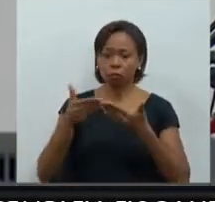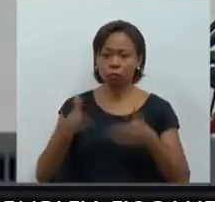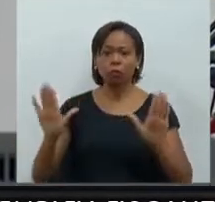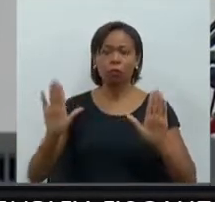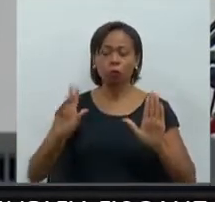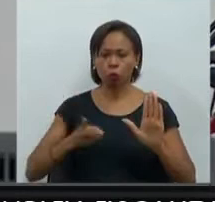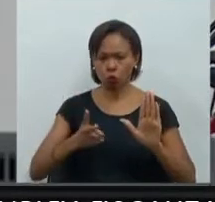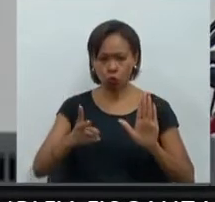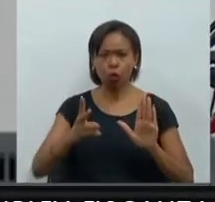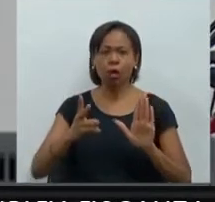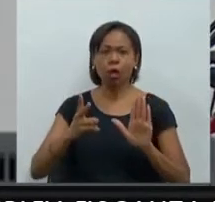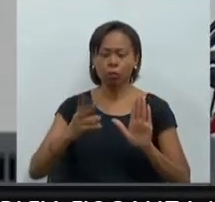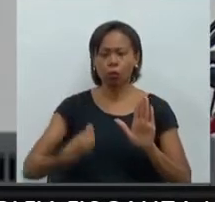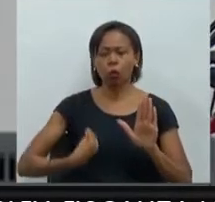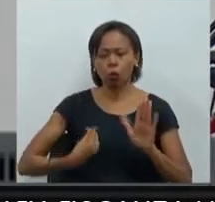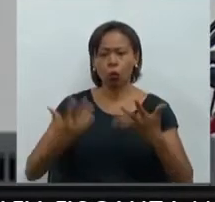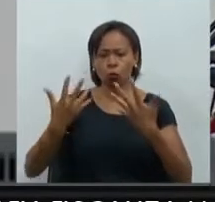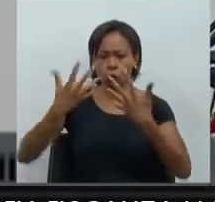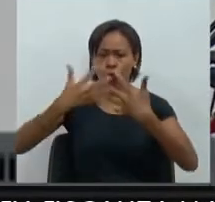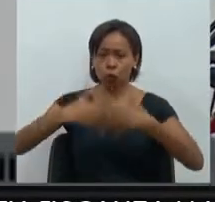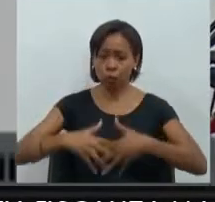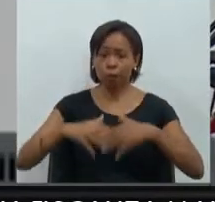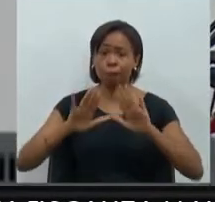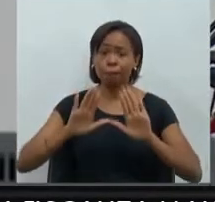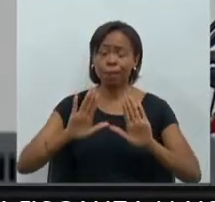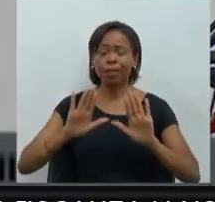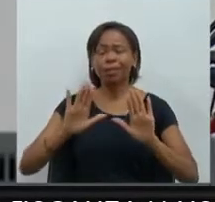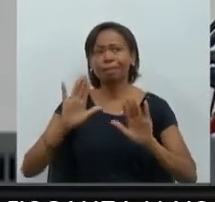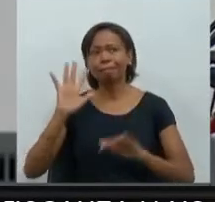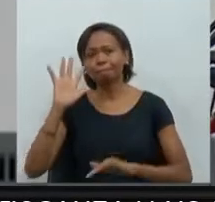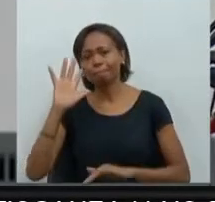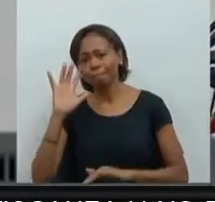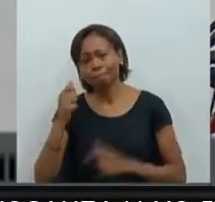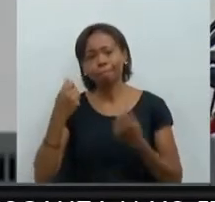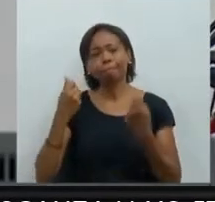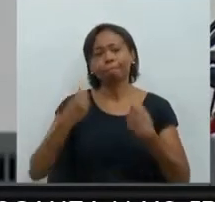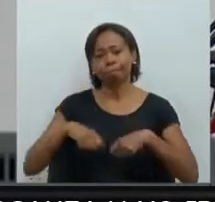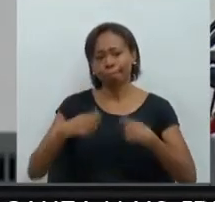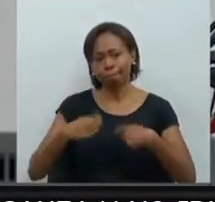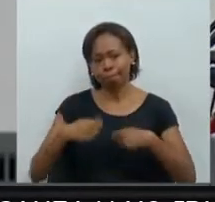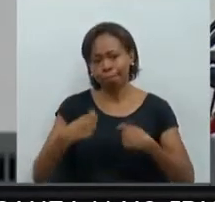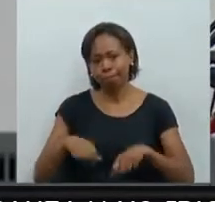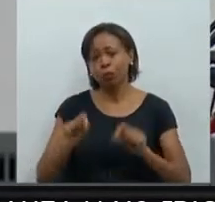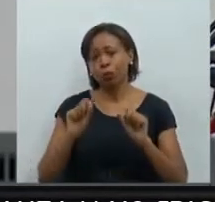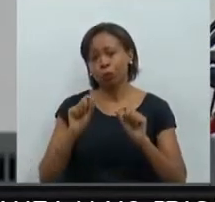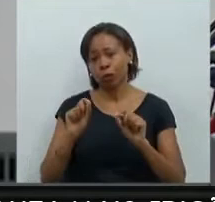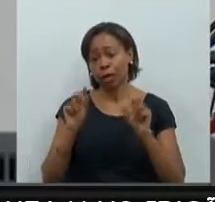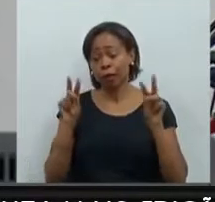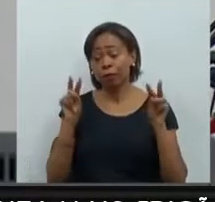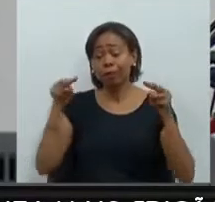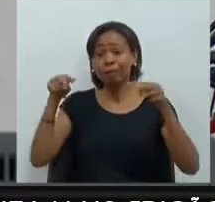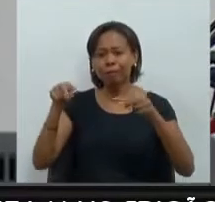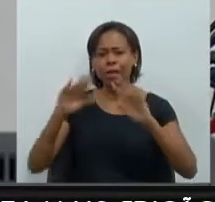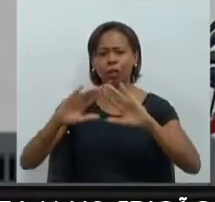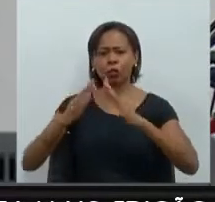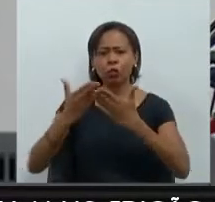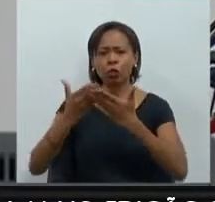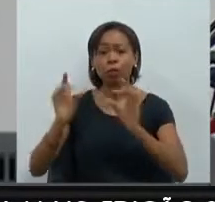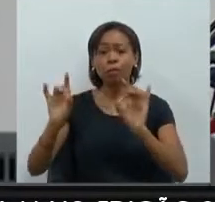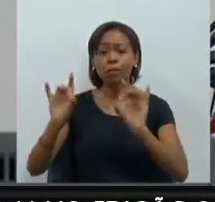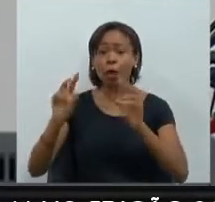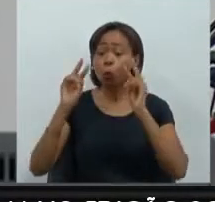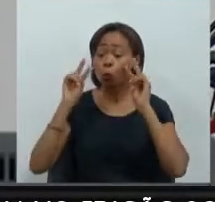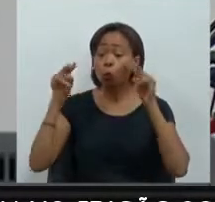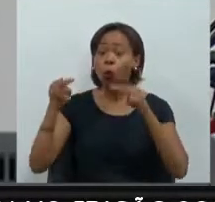aberta. Eu acho que a gente precisa de um olhar diferenciado para a escola especial.